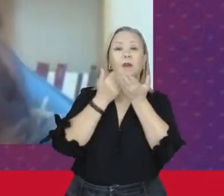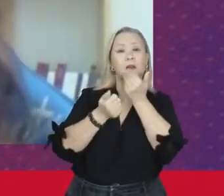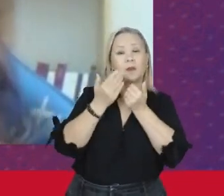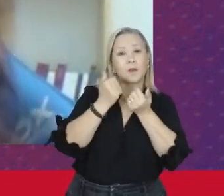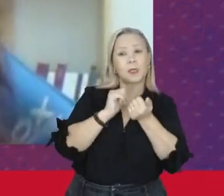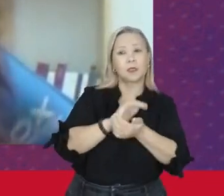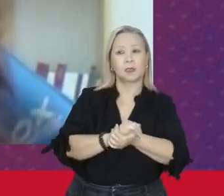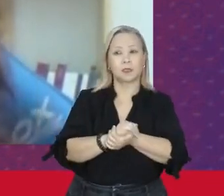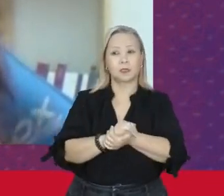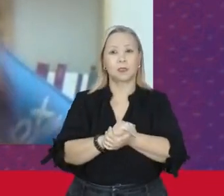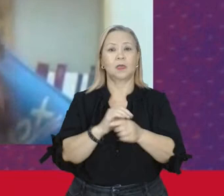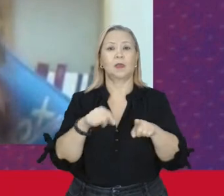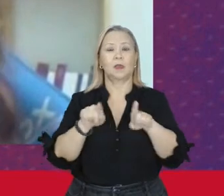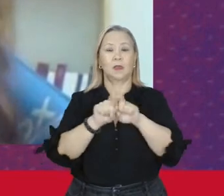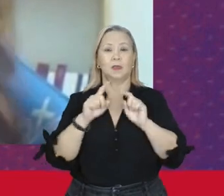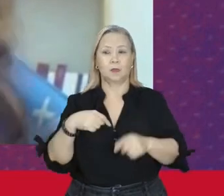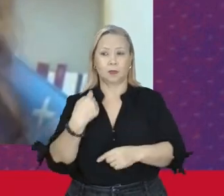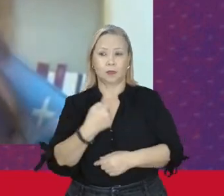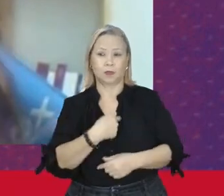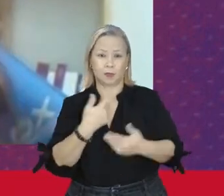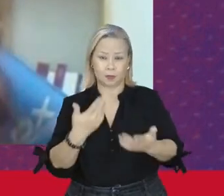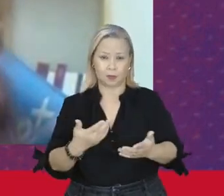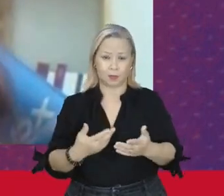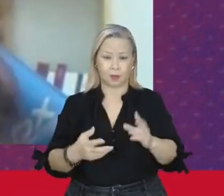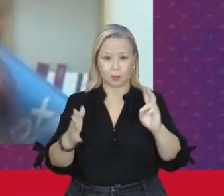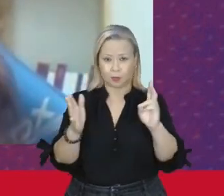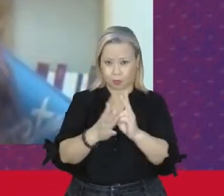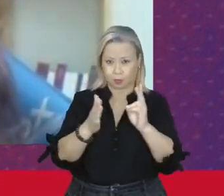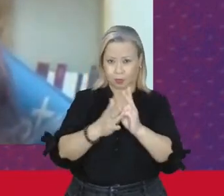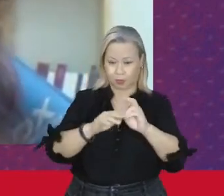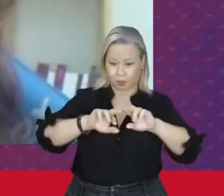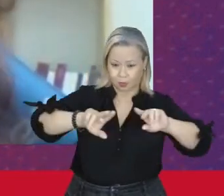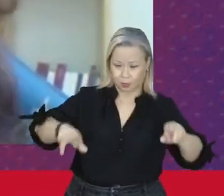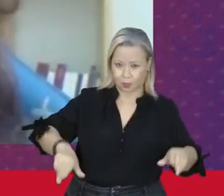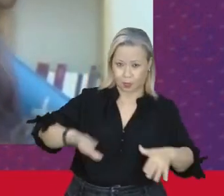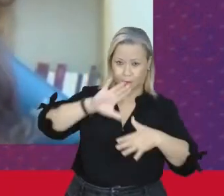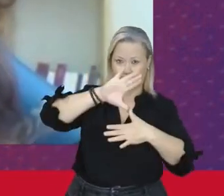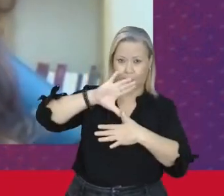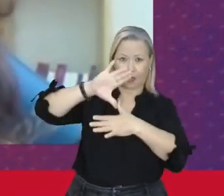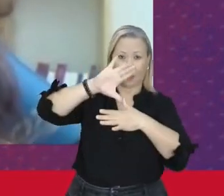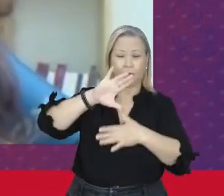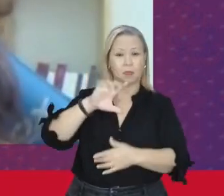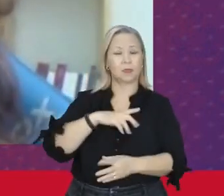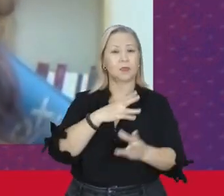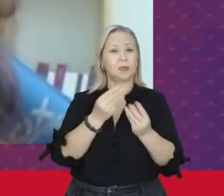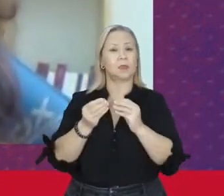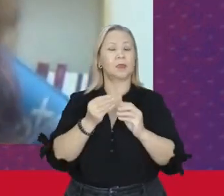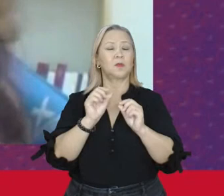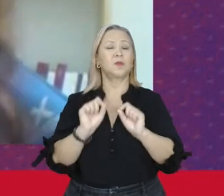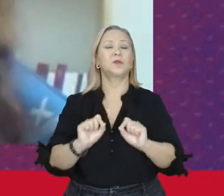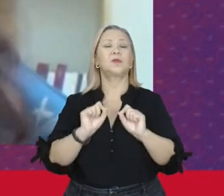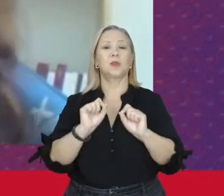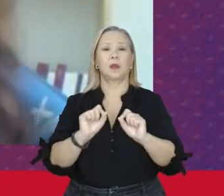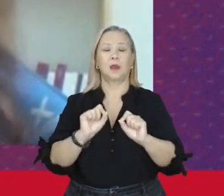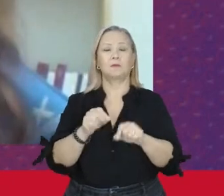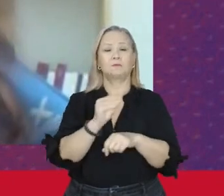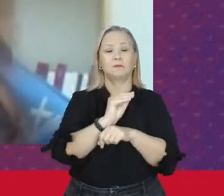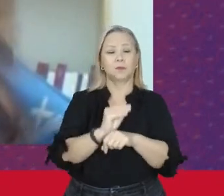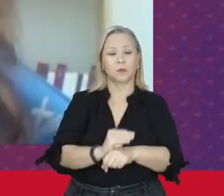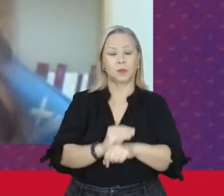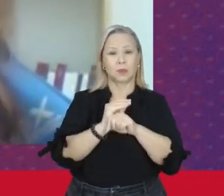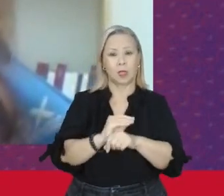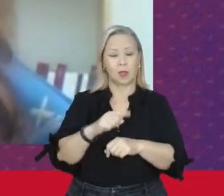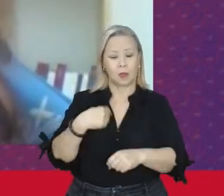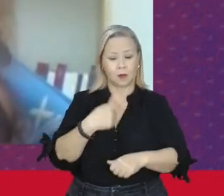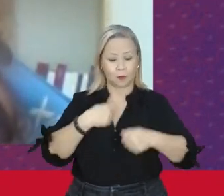alimentação, inclusive os nossos povos originários, né, da própria América Latina, tem muito isso, que é o cuidado que a gente